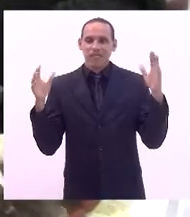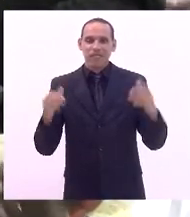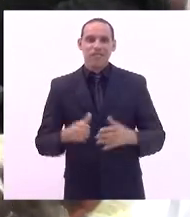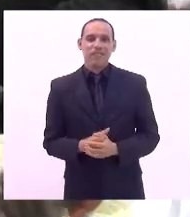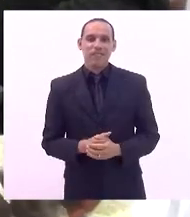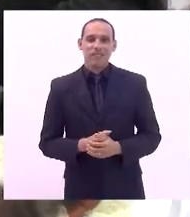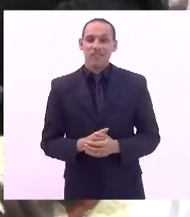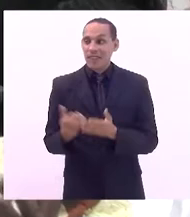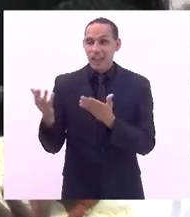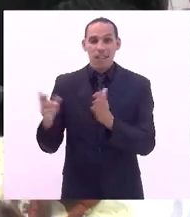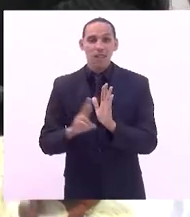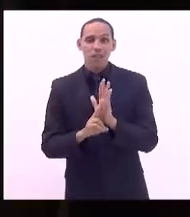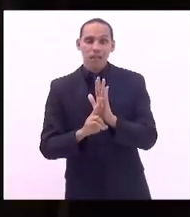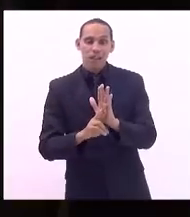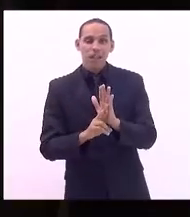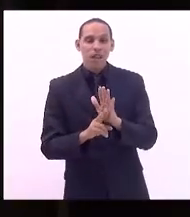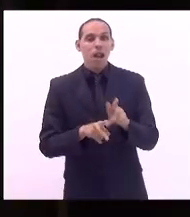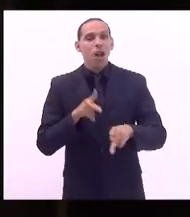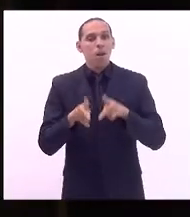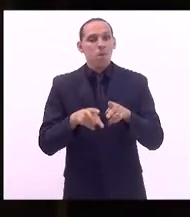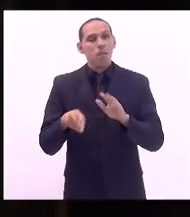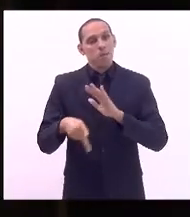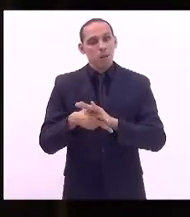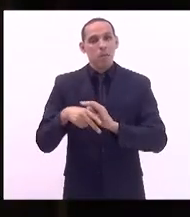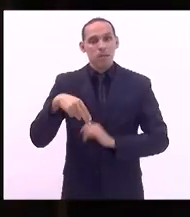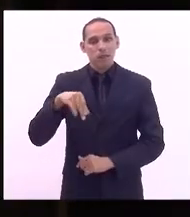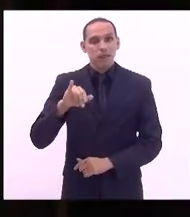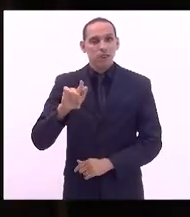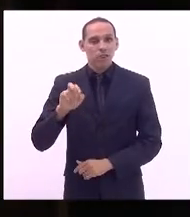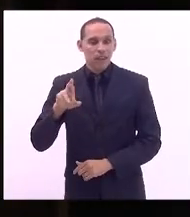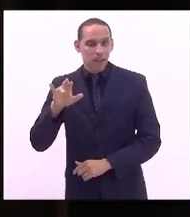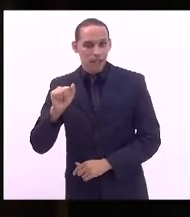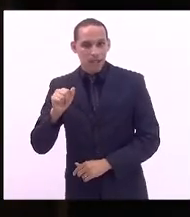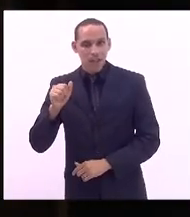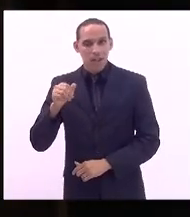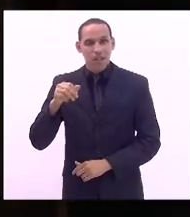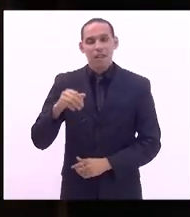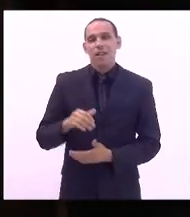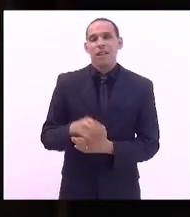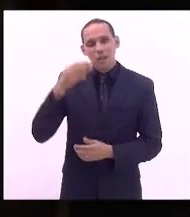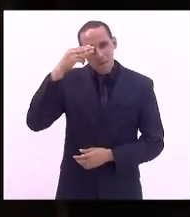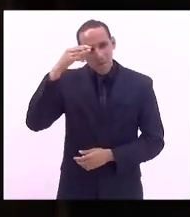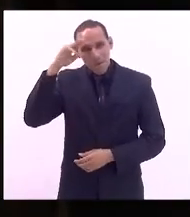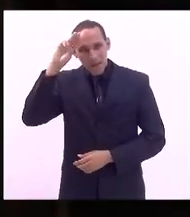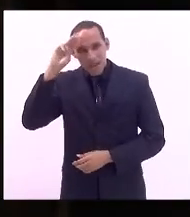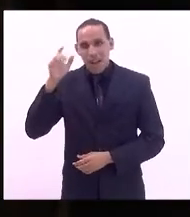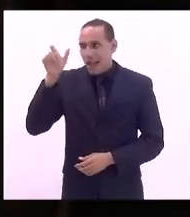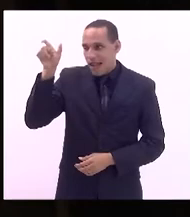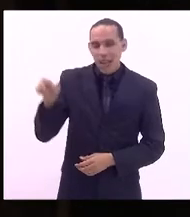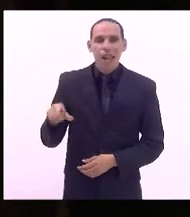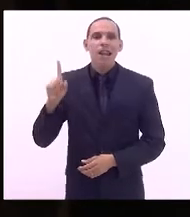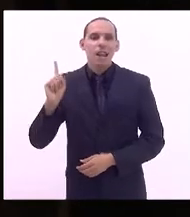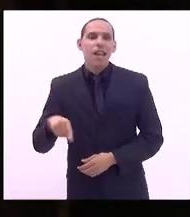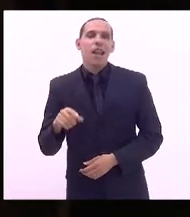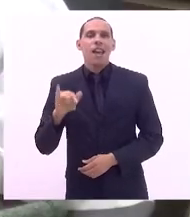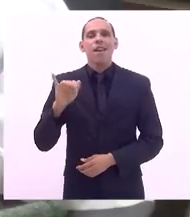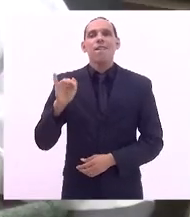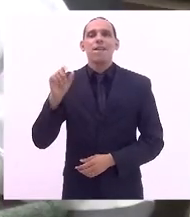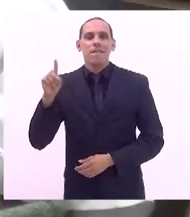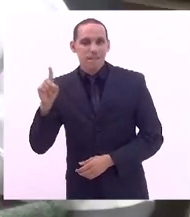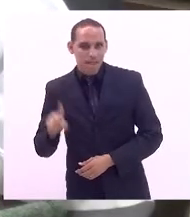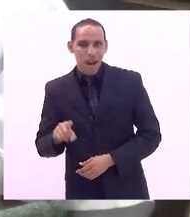é o mesmo representa todo o povo nigeriano pois ele é a autoridade máxima dentro do culto de orunmilá IFA orixá